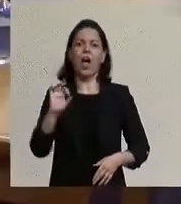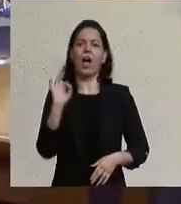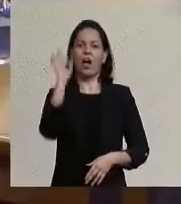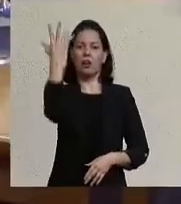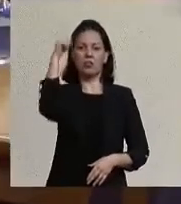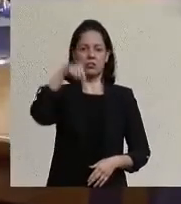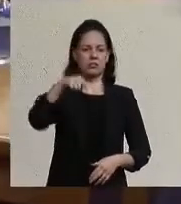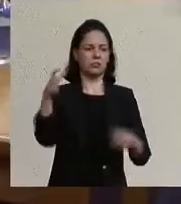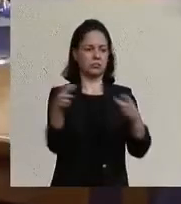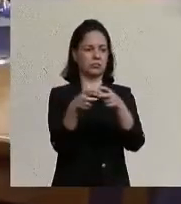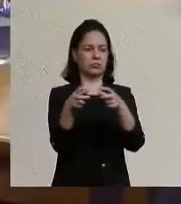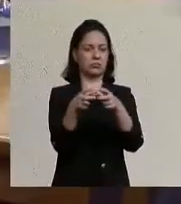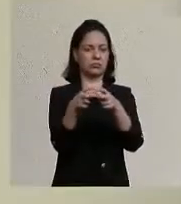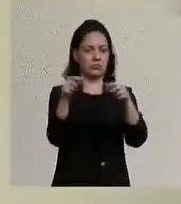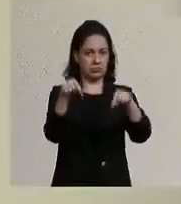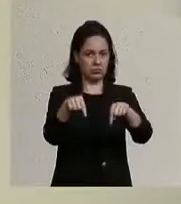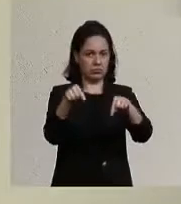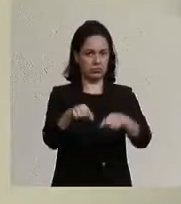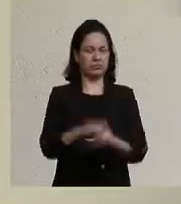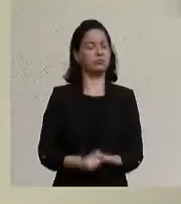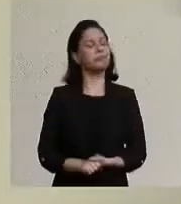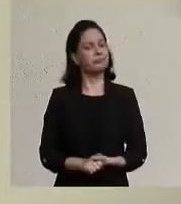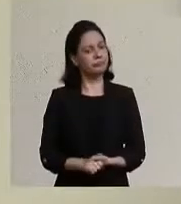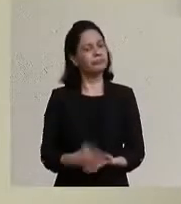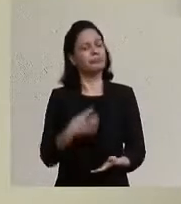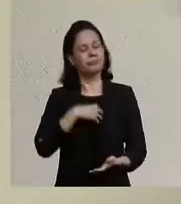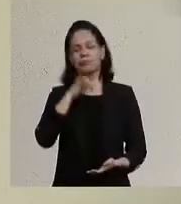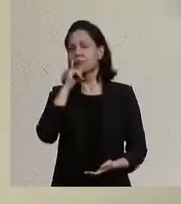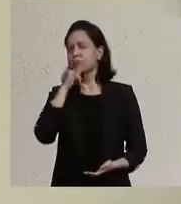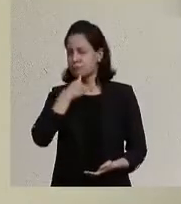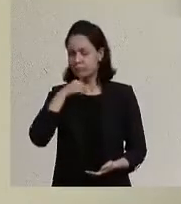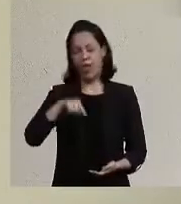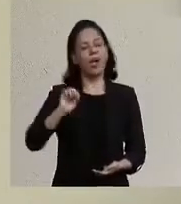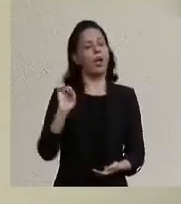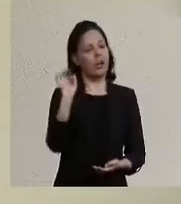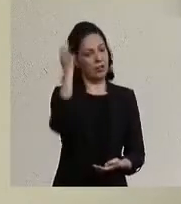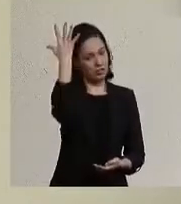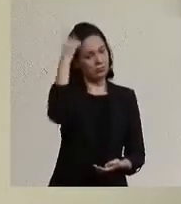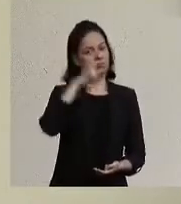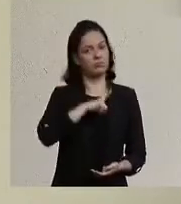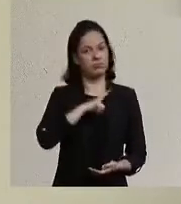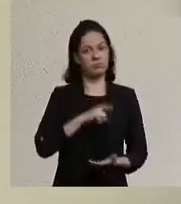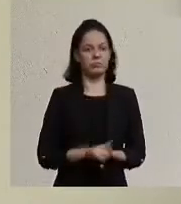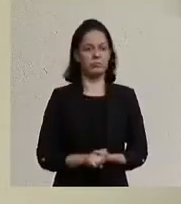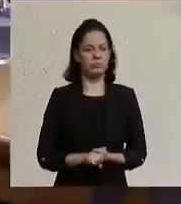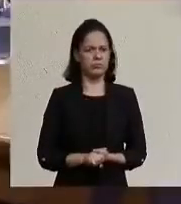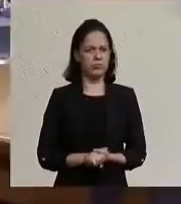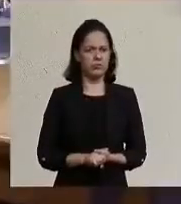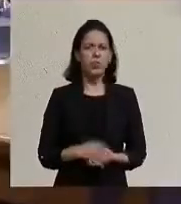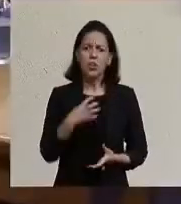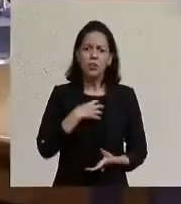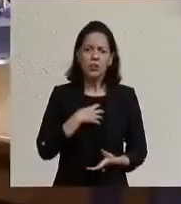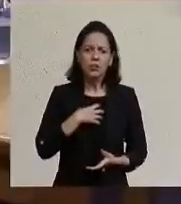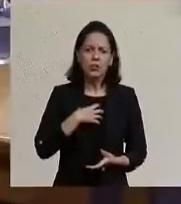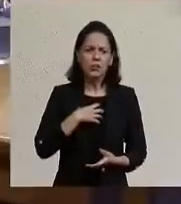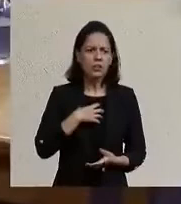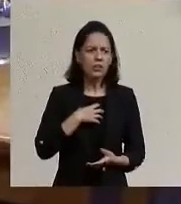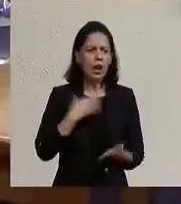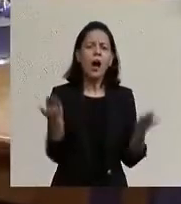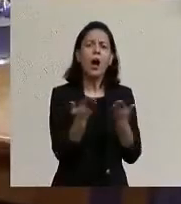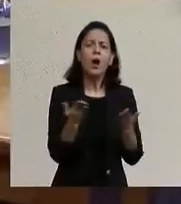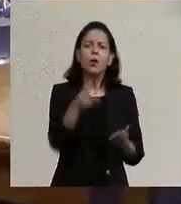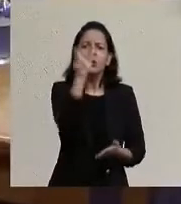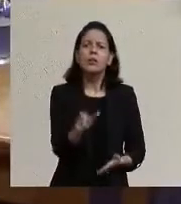que acabam acontecendo nessa câmara e infelizmente é desse tipo que acontece é uma ameaça Vereador é